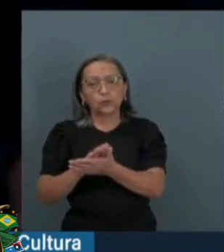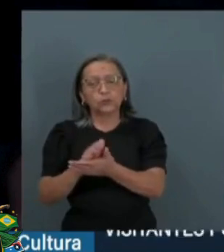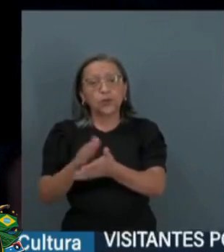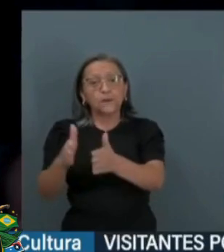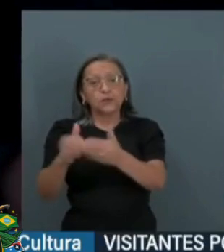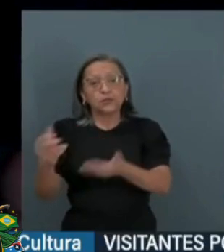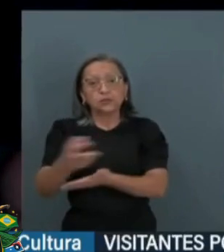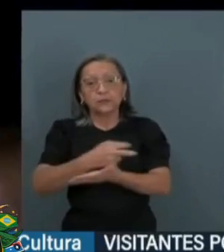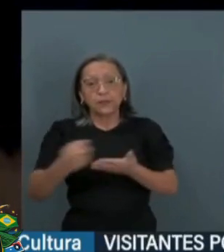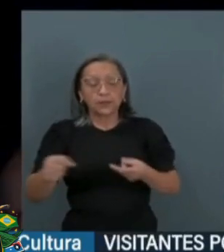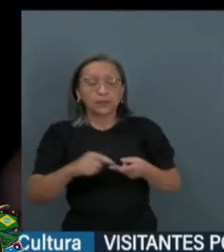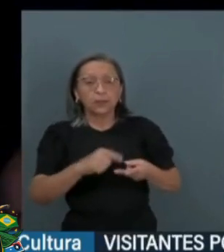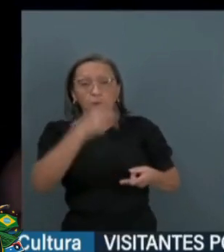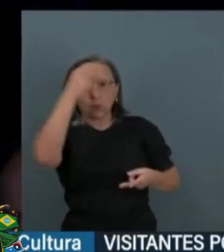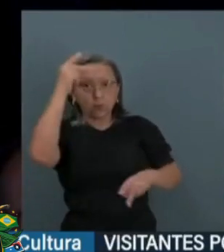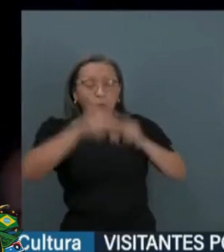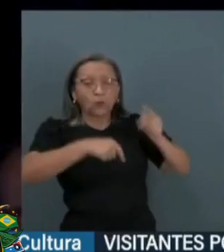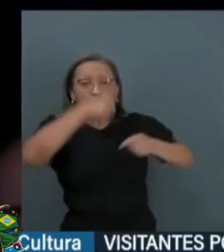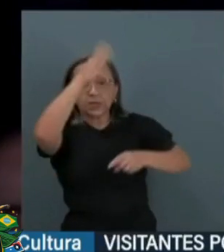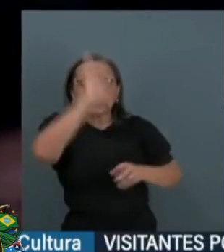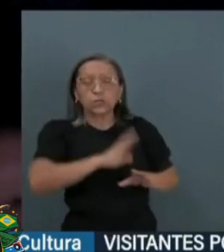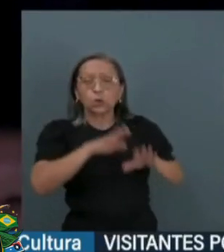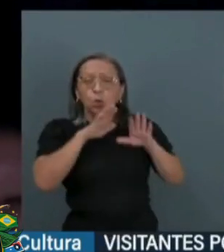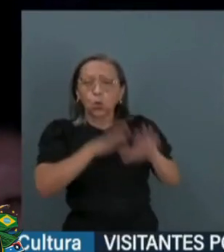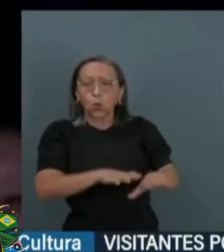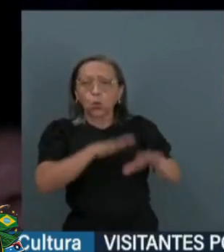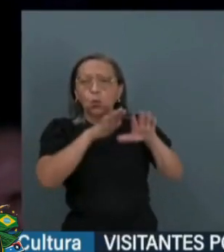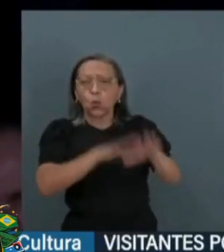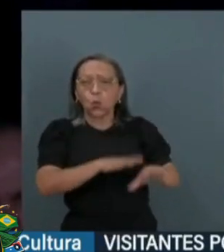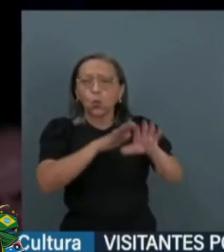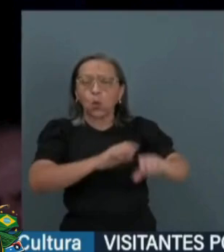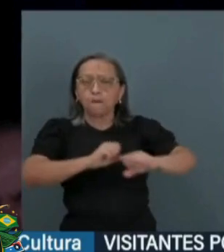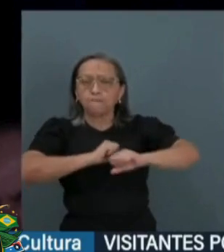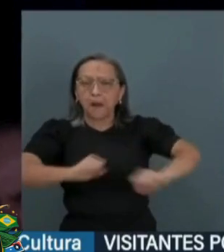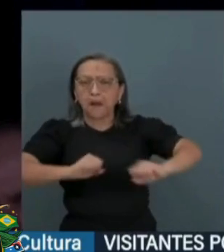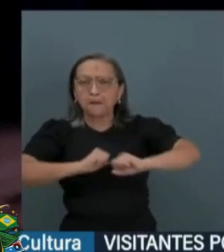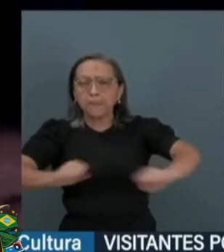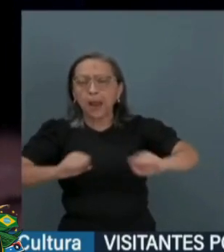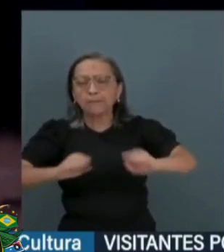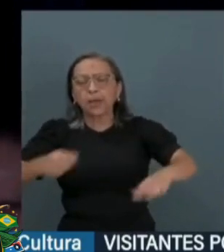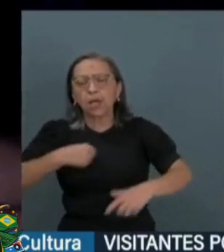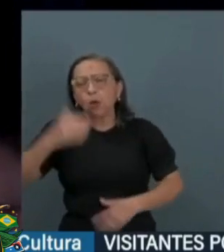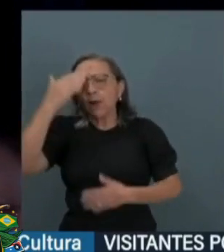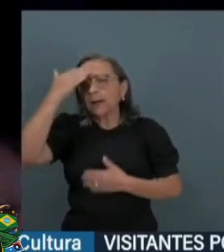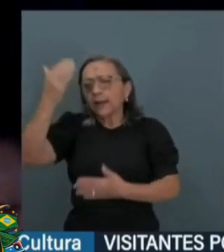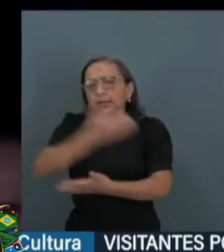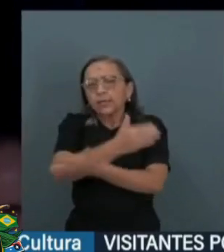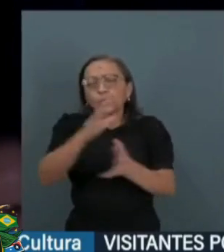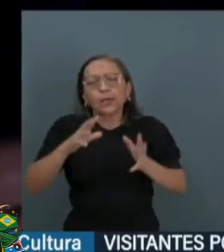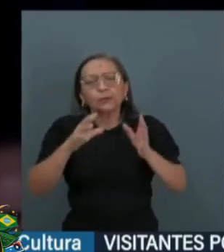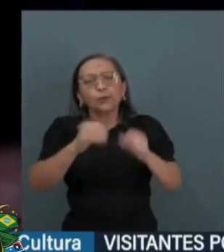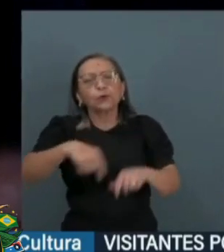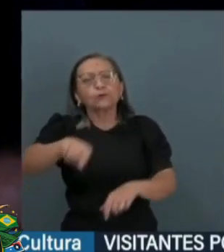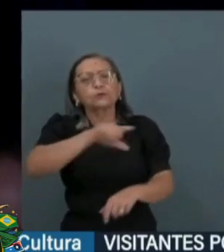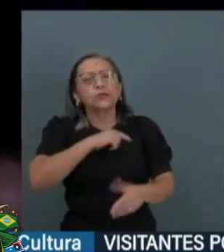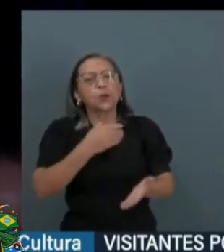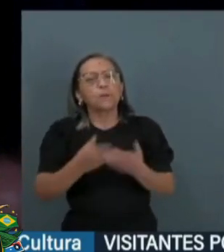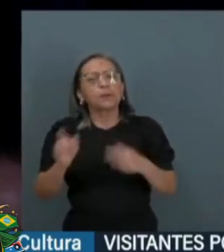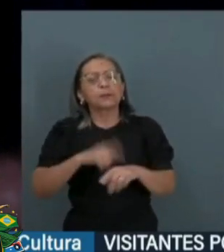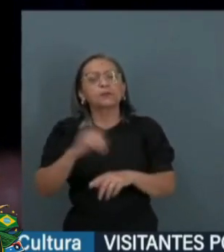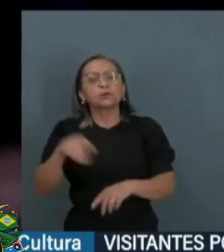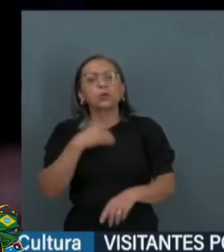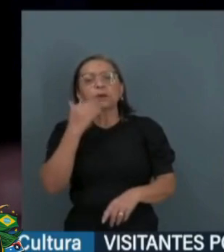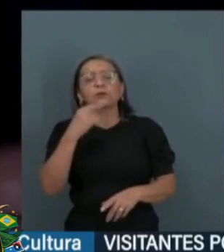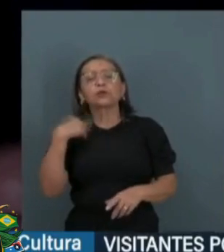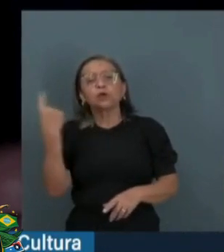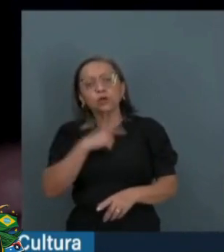os brasileiros nas ruas, agradeço, brasileiros. Vocês não estão indo em vão. Nós estamos